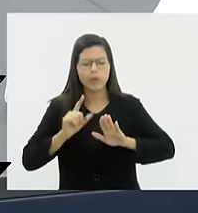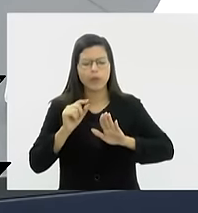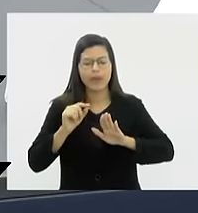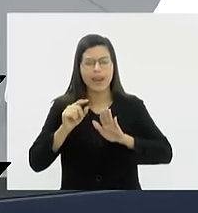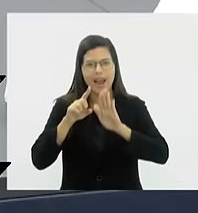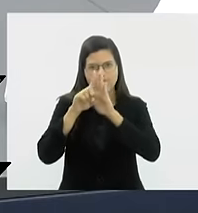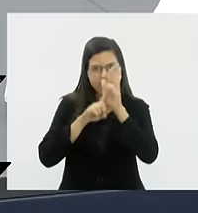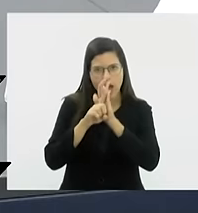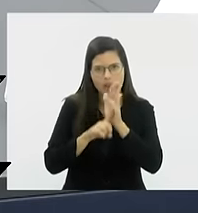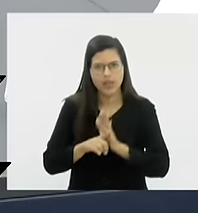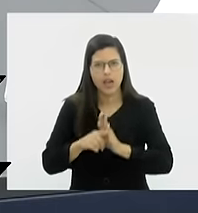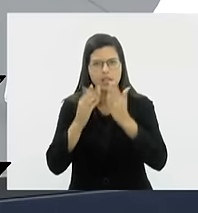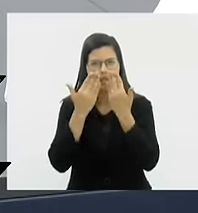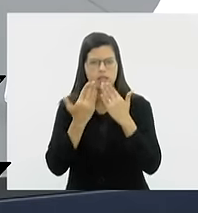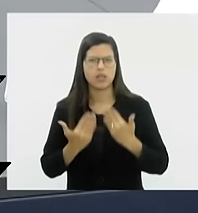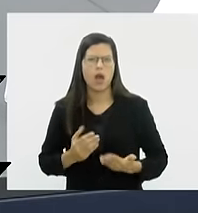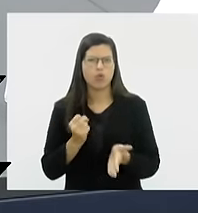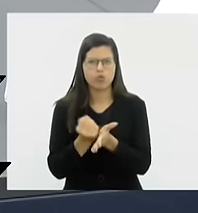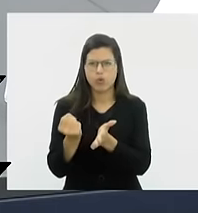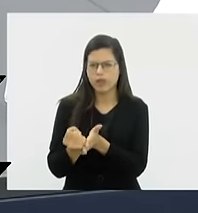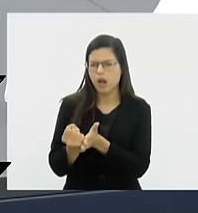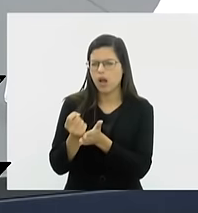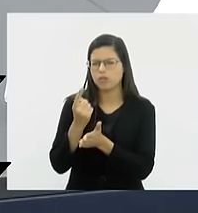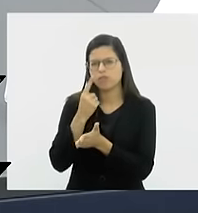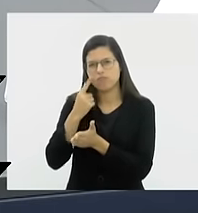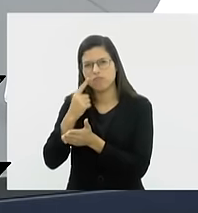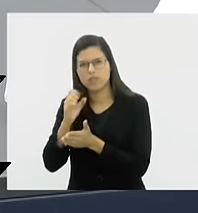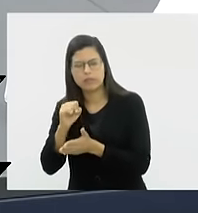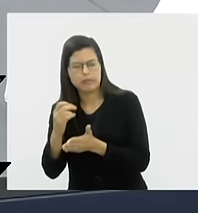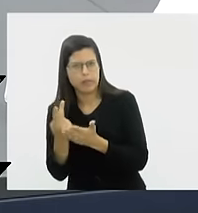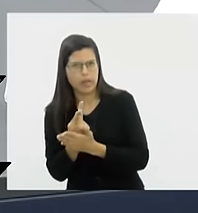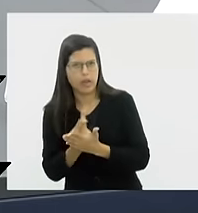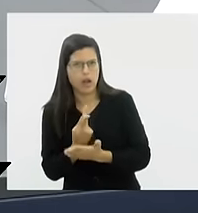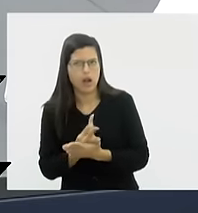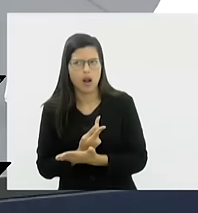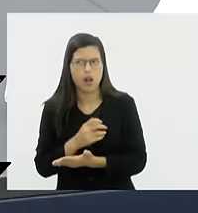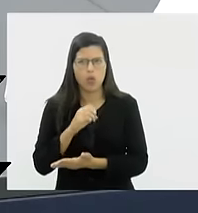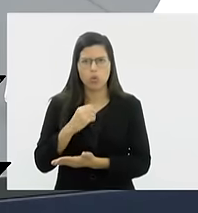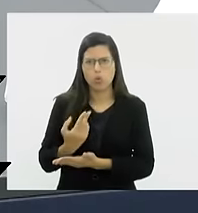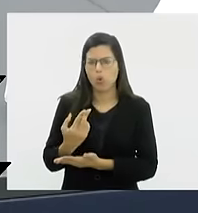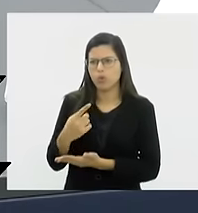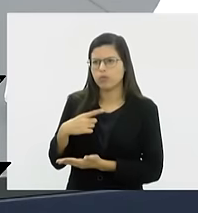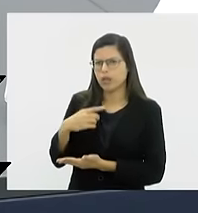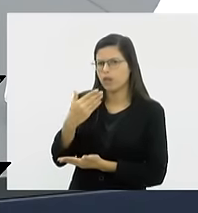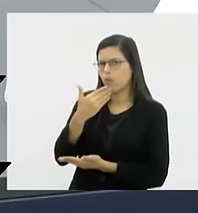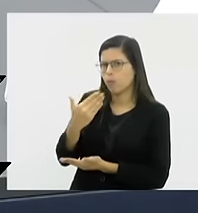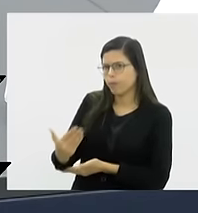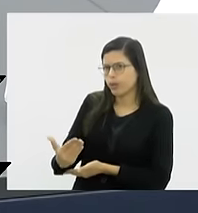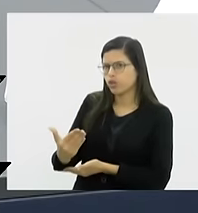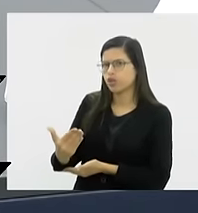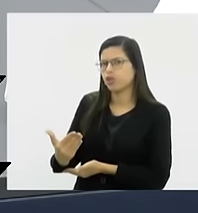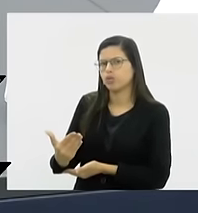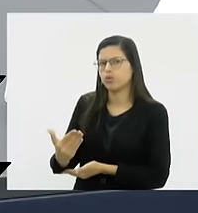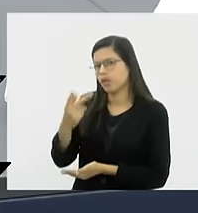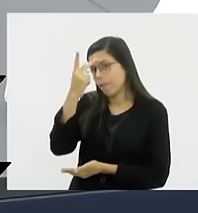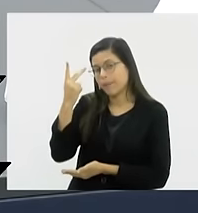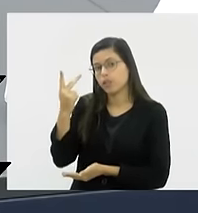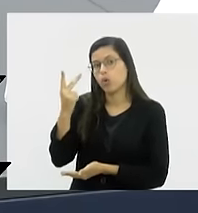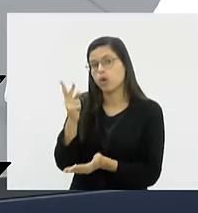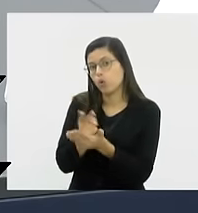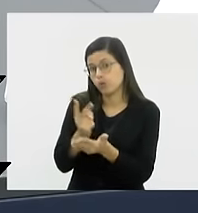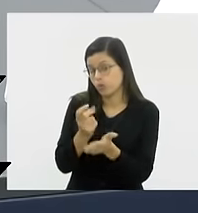e verificar se tinha algum erro ou teve algum pedido de alguém para que permanecesse o contrato em